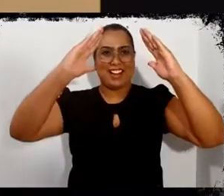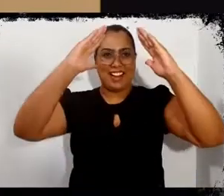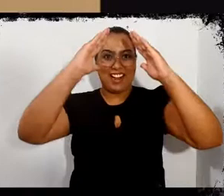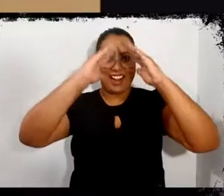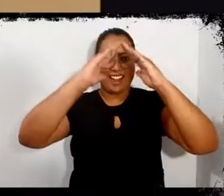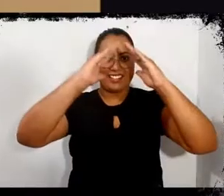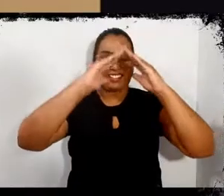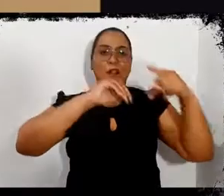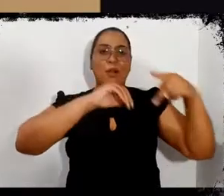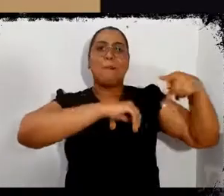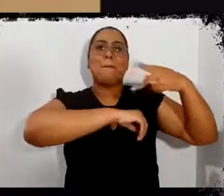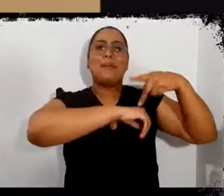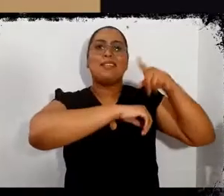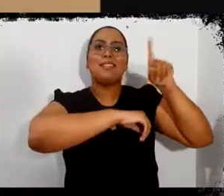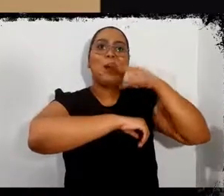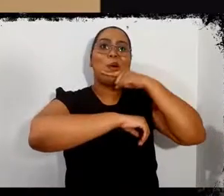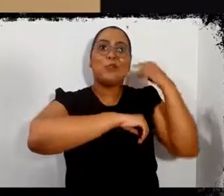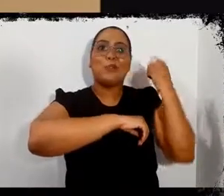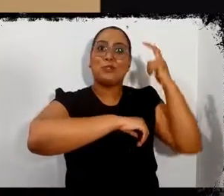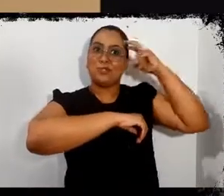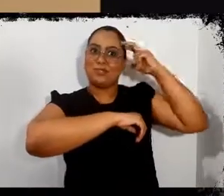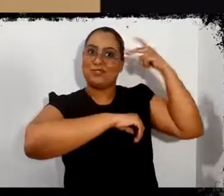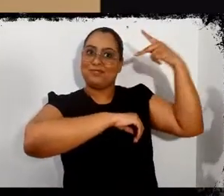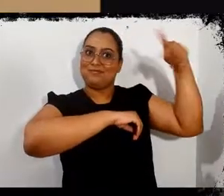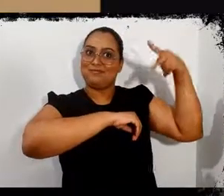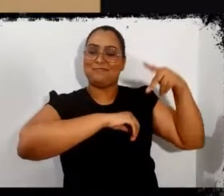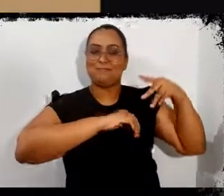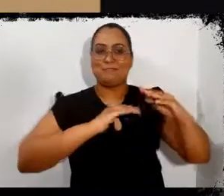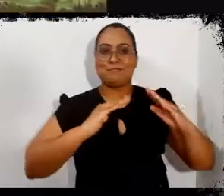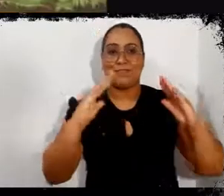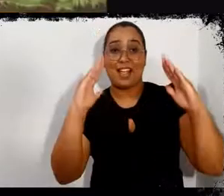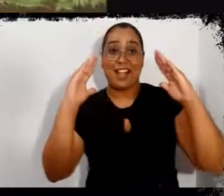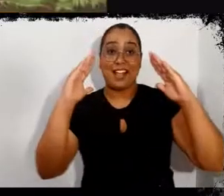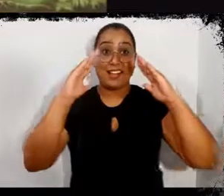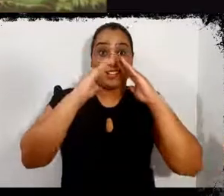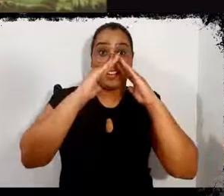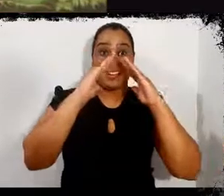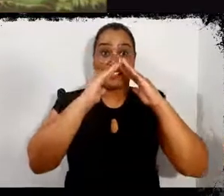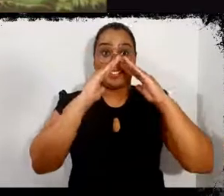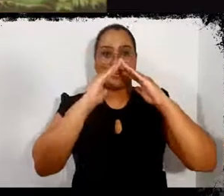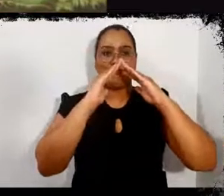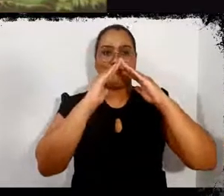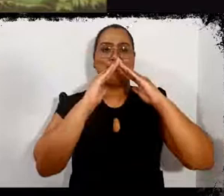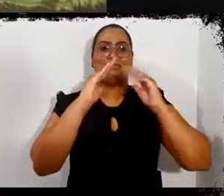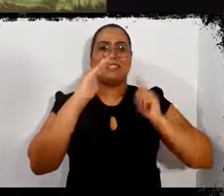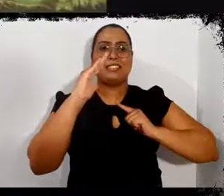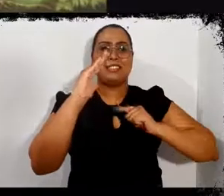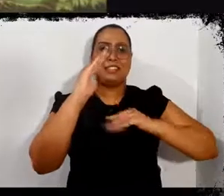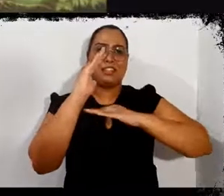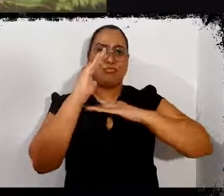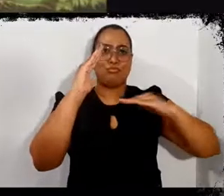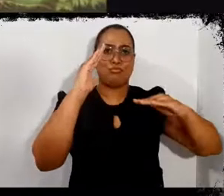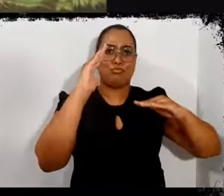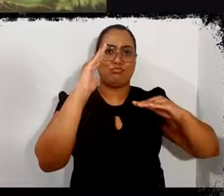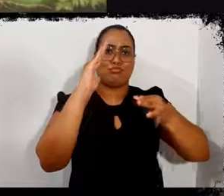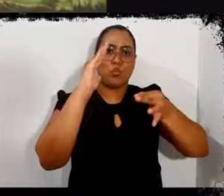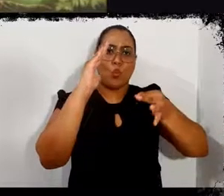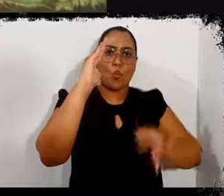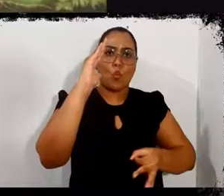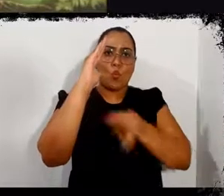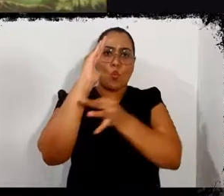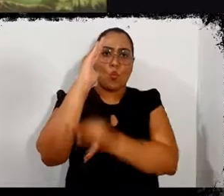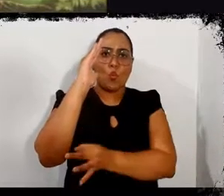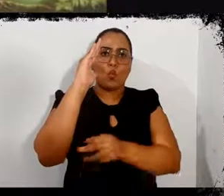divindade da floresta. Eu tenho aqui umas imagens de ilustrações de contos, aí nós temos 2 imagens de Baba